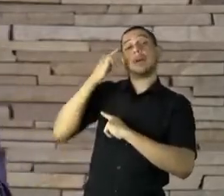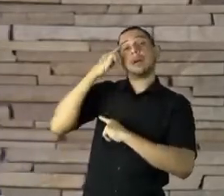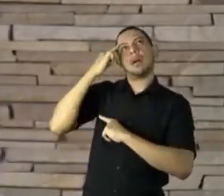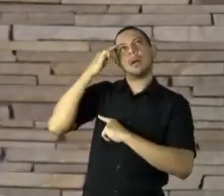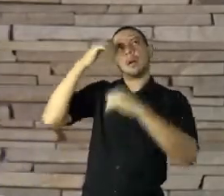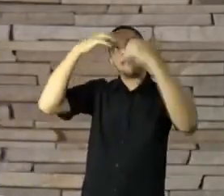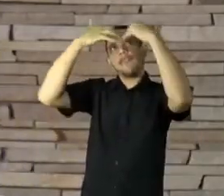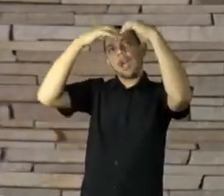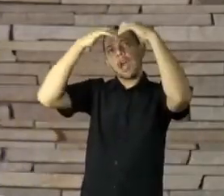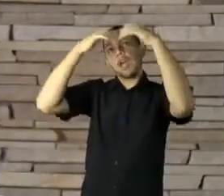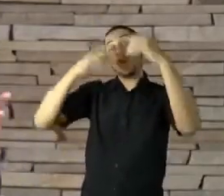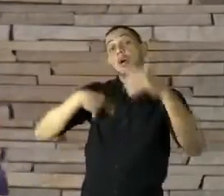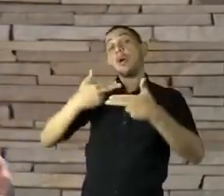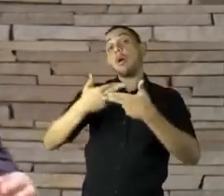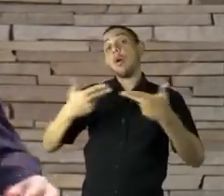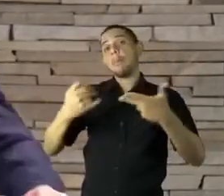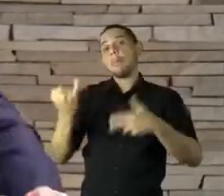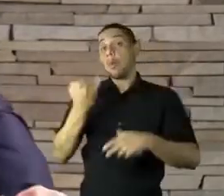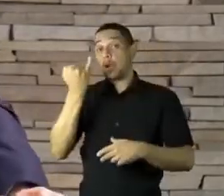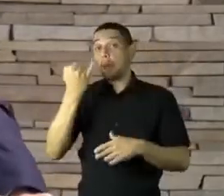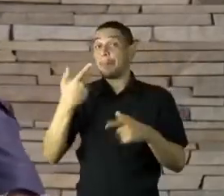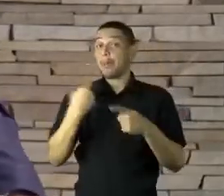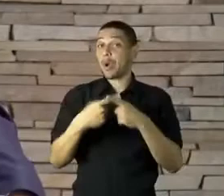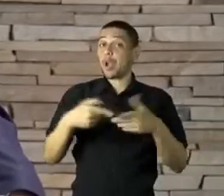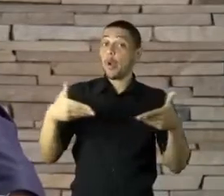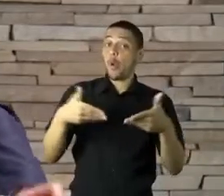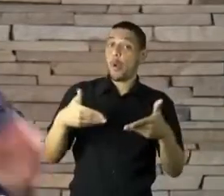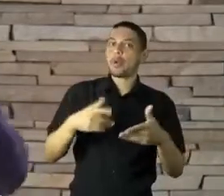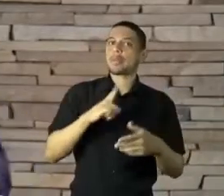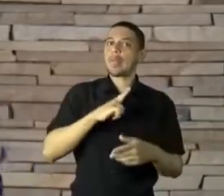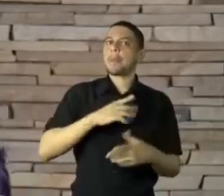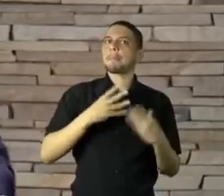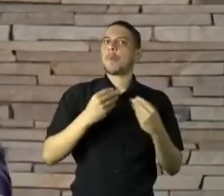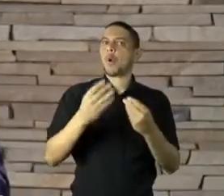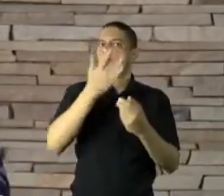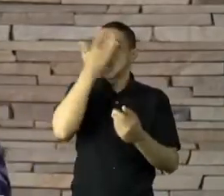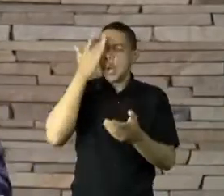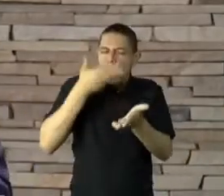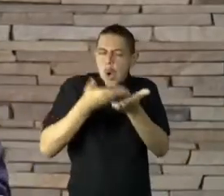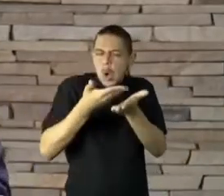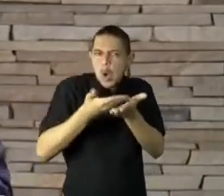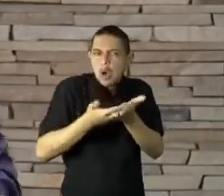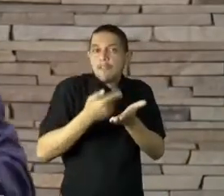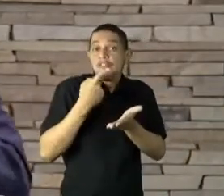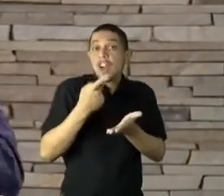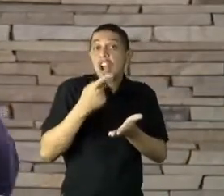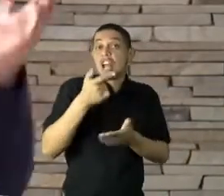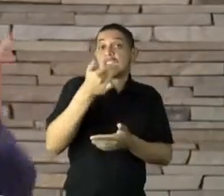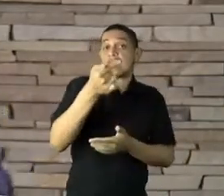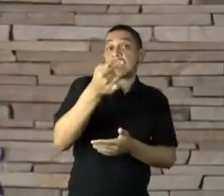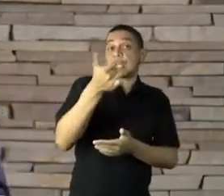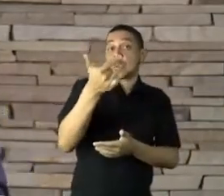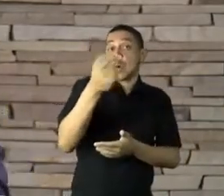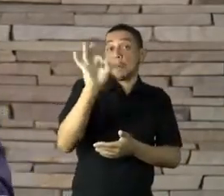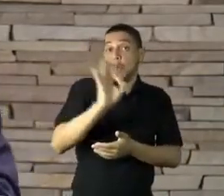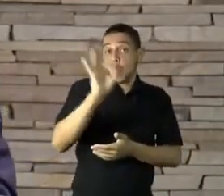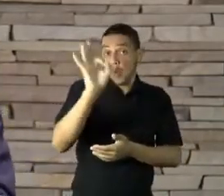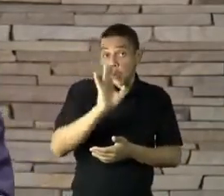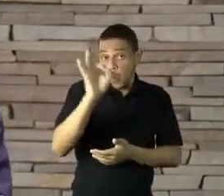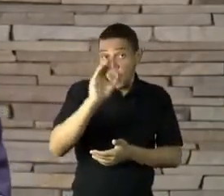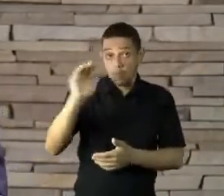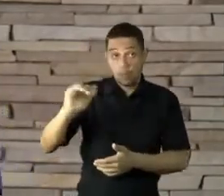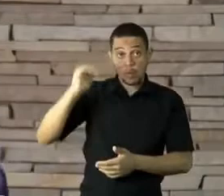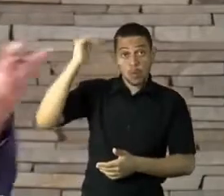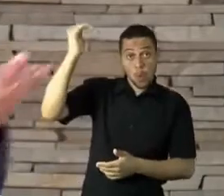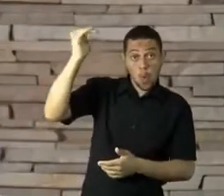importante hoje em dia dizem os estudiosos que setenta e dois por cento dos adultos EA grande maioria também